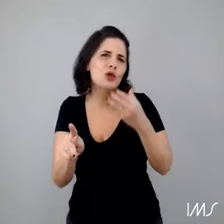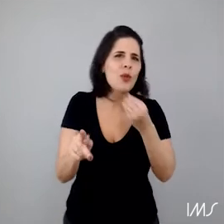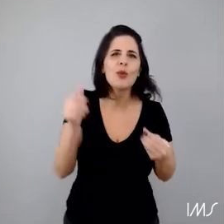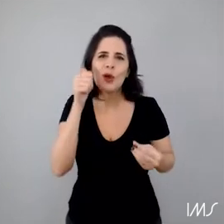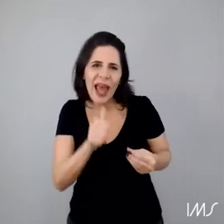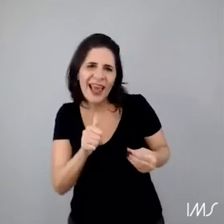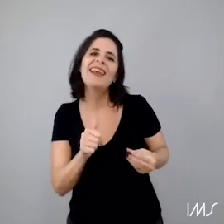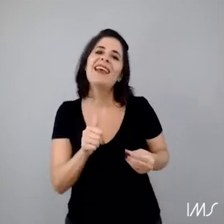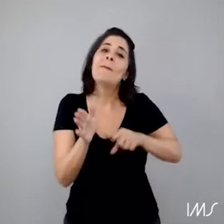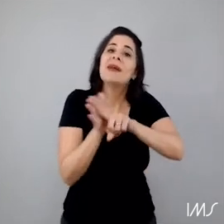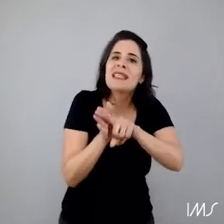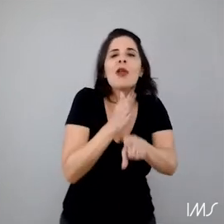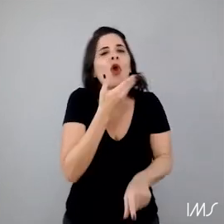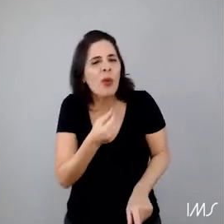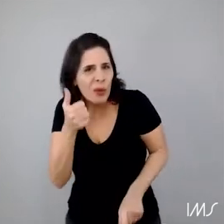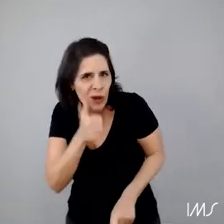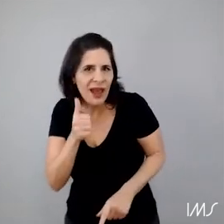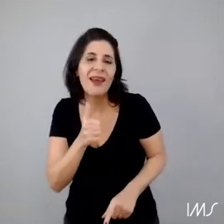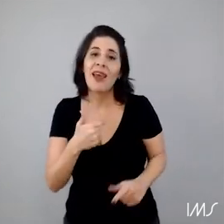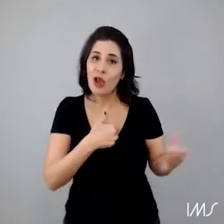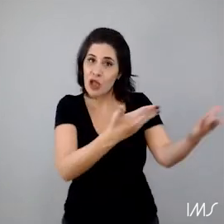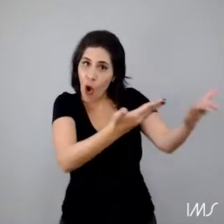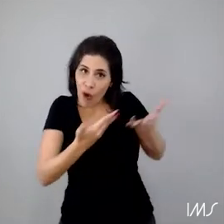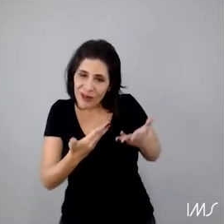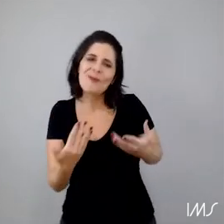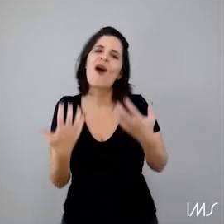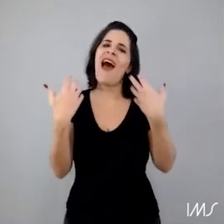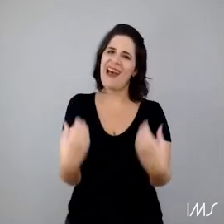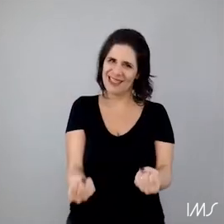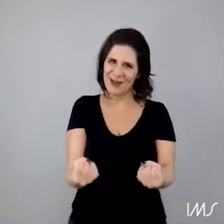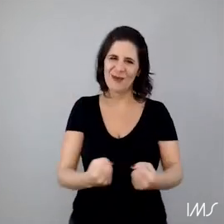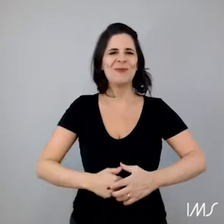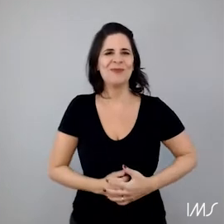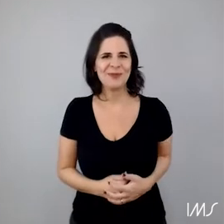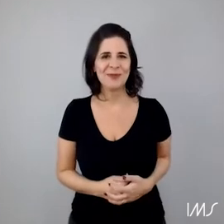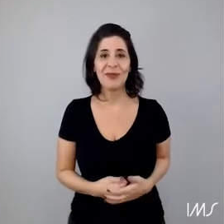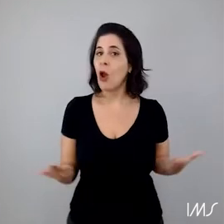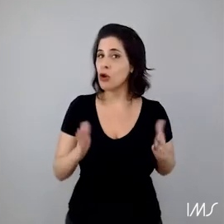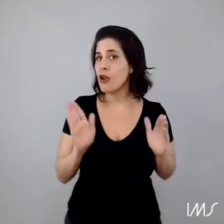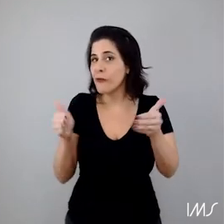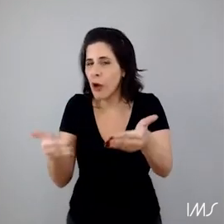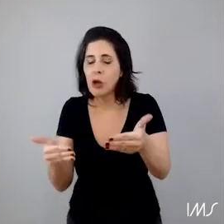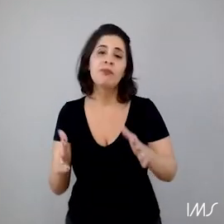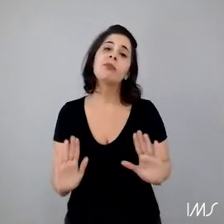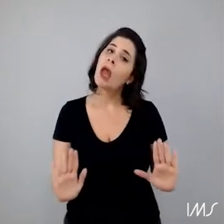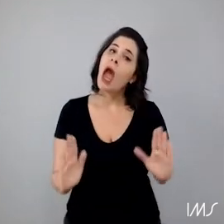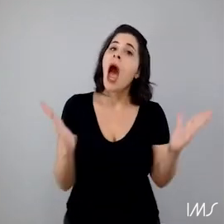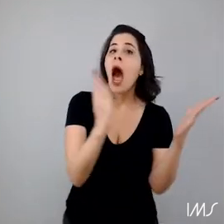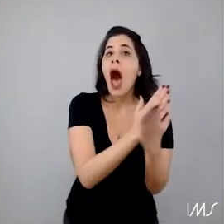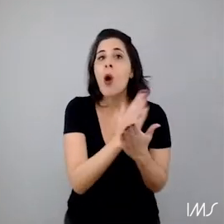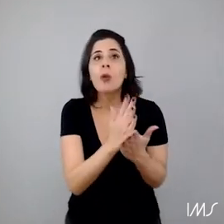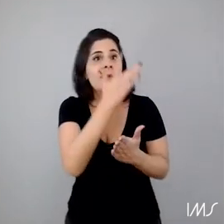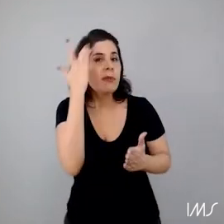pesquisadoras e pesquisadores, que aceitaram nosso convite para fazer parte deste fórum. Alguns deles, hoje nomes